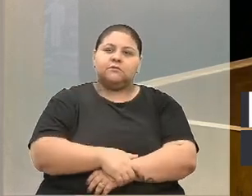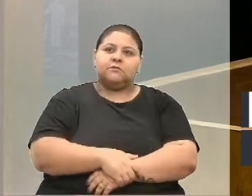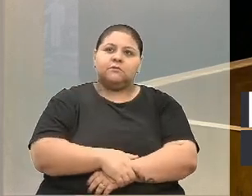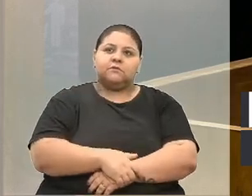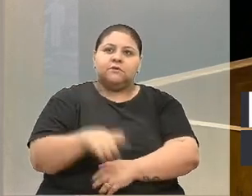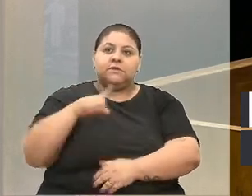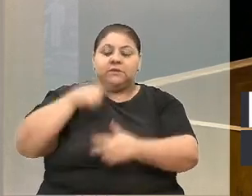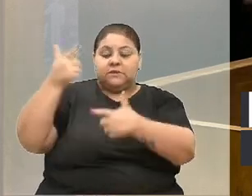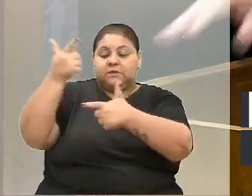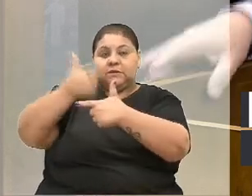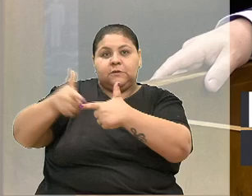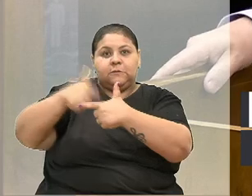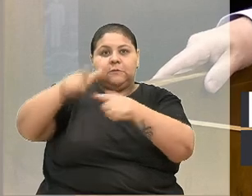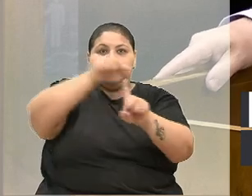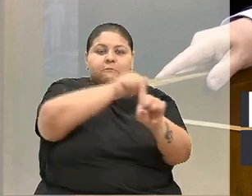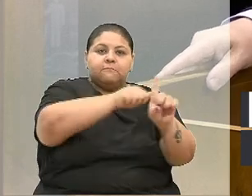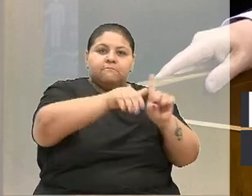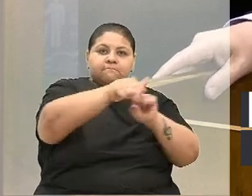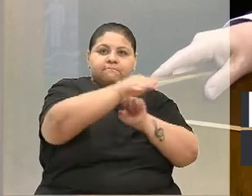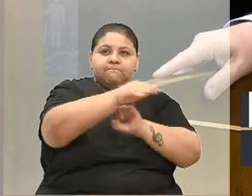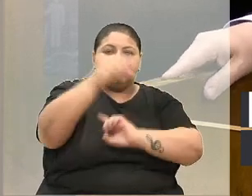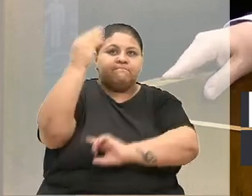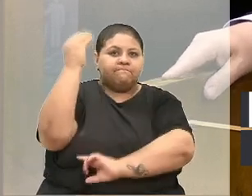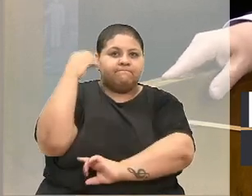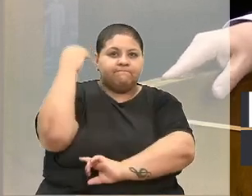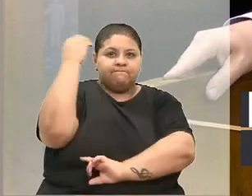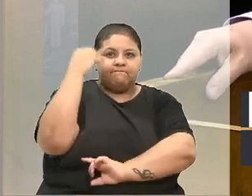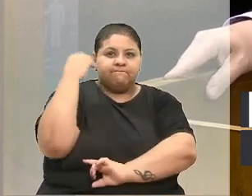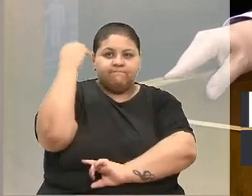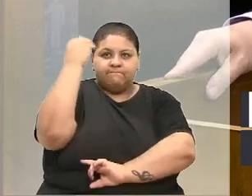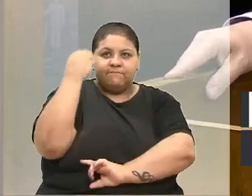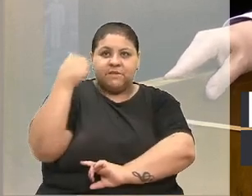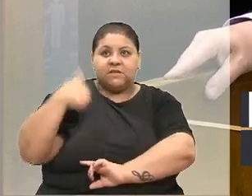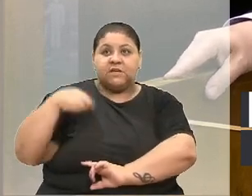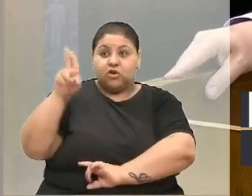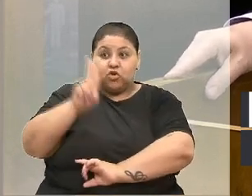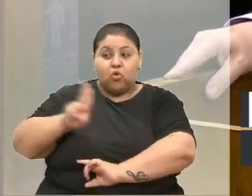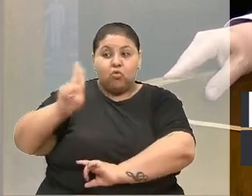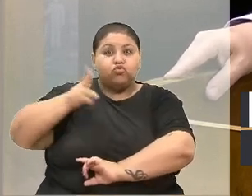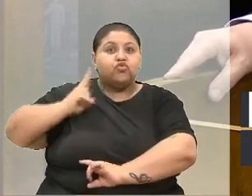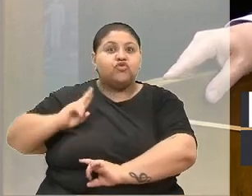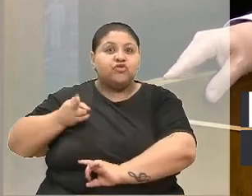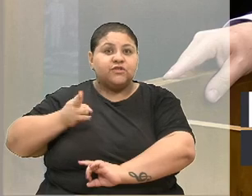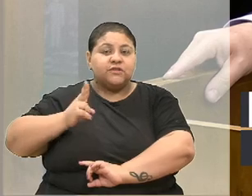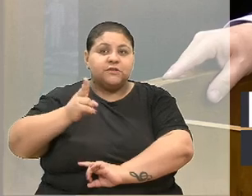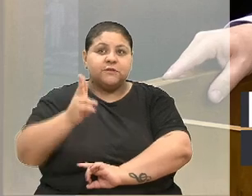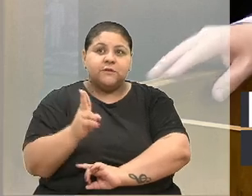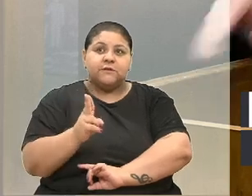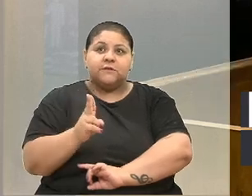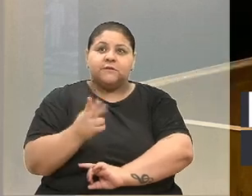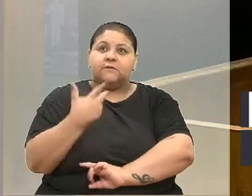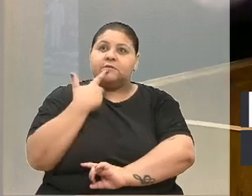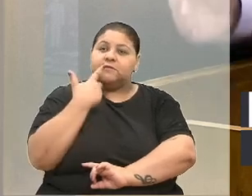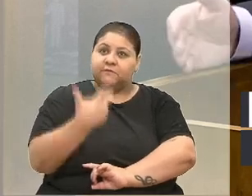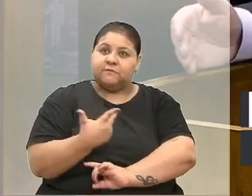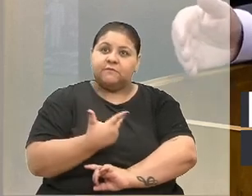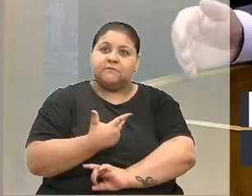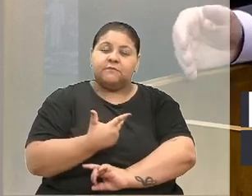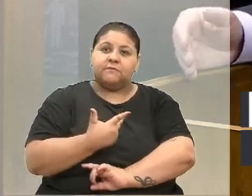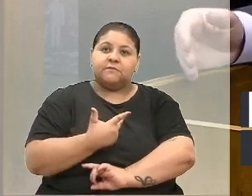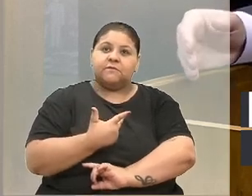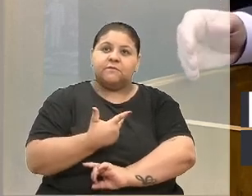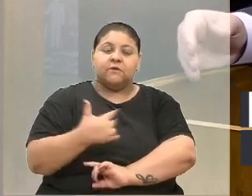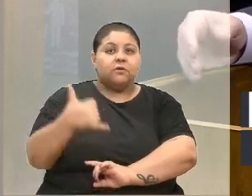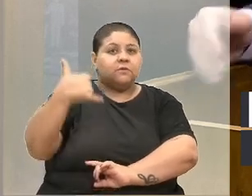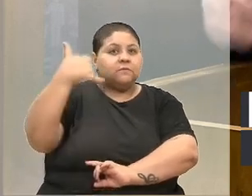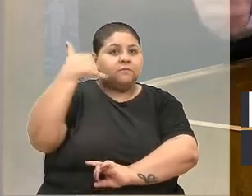problemas sociais, problemas psicológicos, que o uso excessivo, né, frisa-se, né, o uso excessivo do